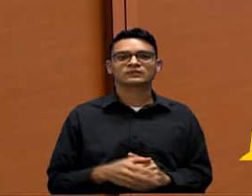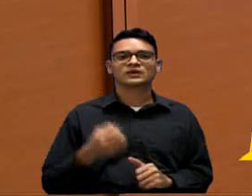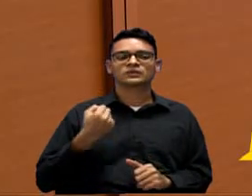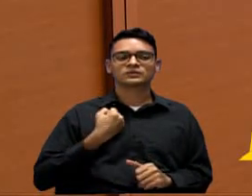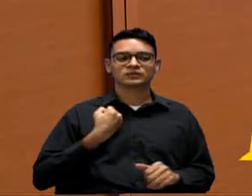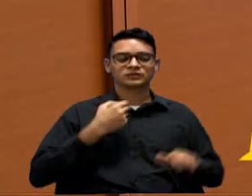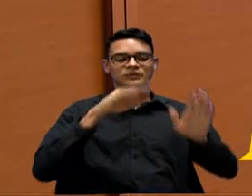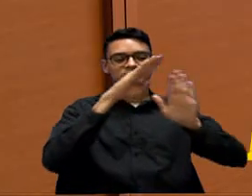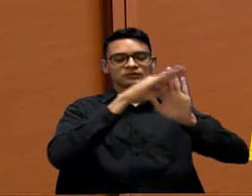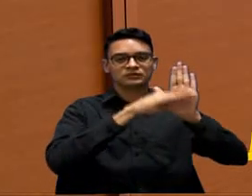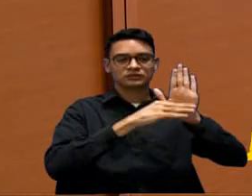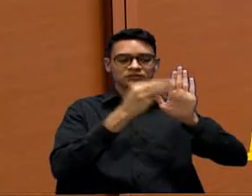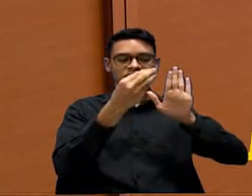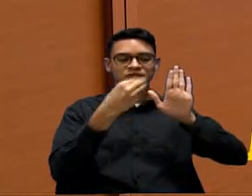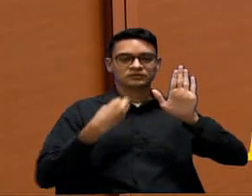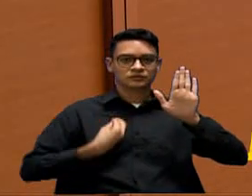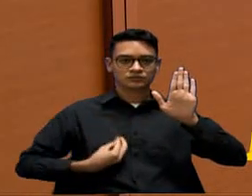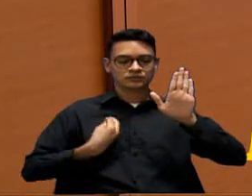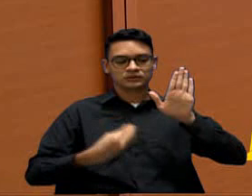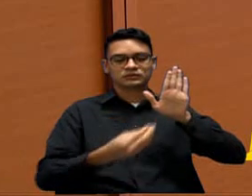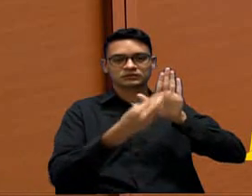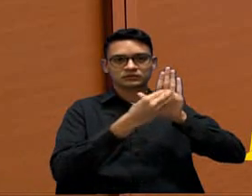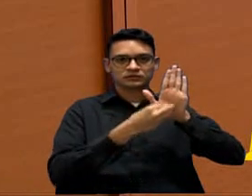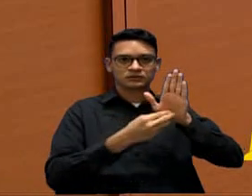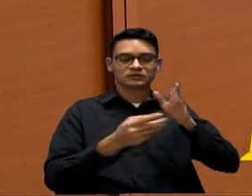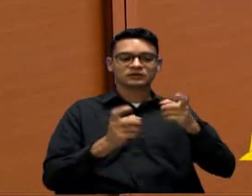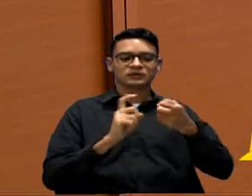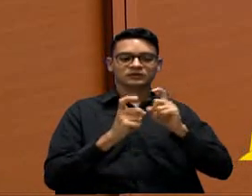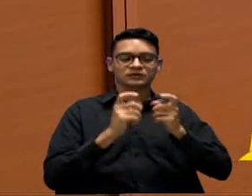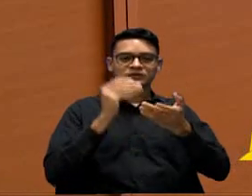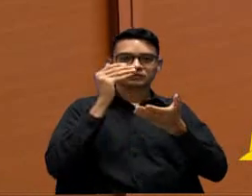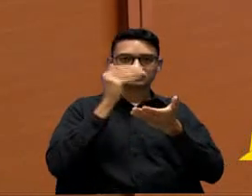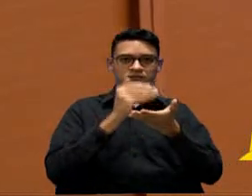número regimental, fica aberto nossa